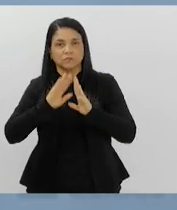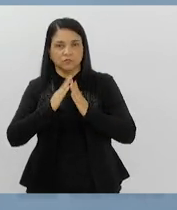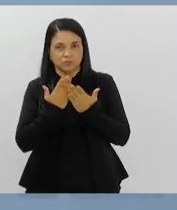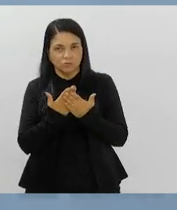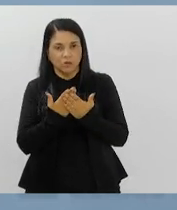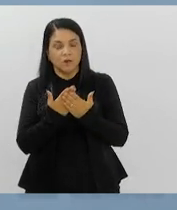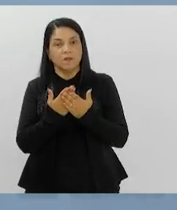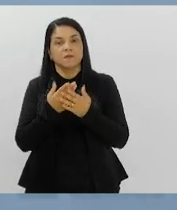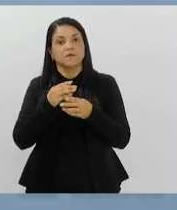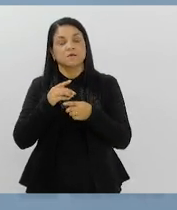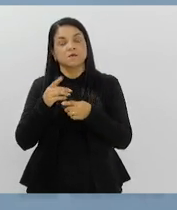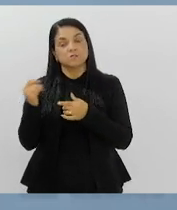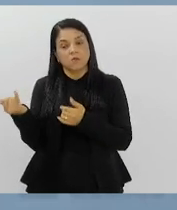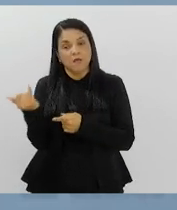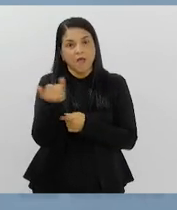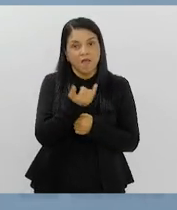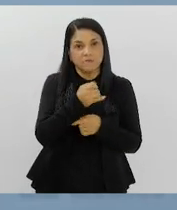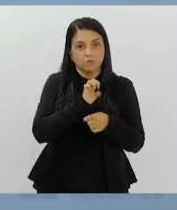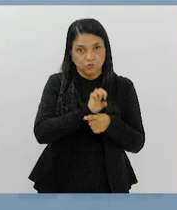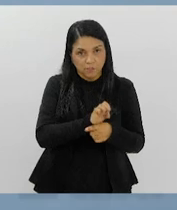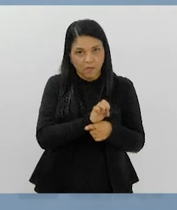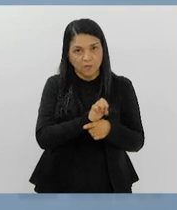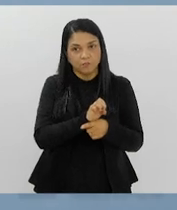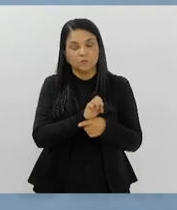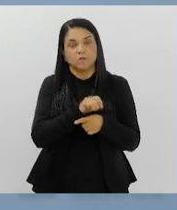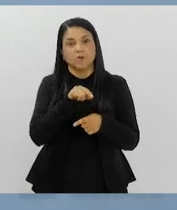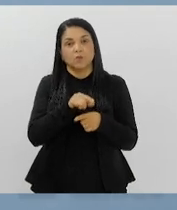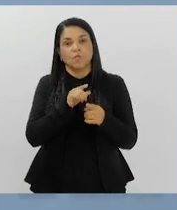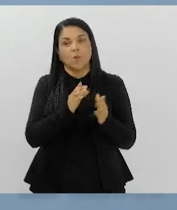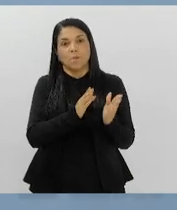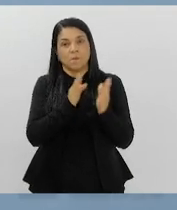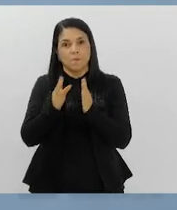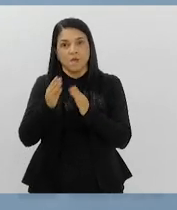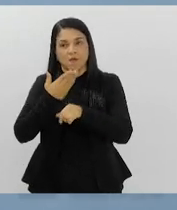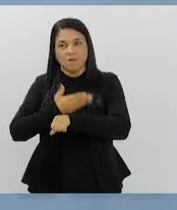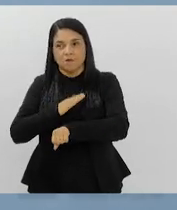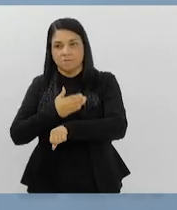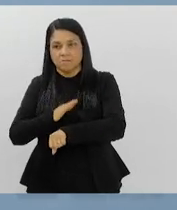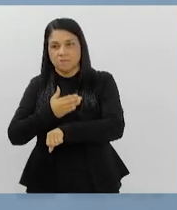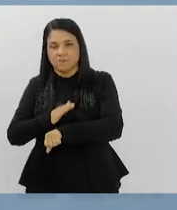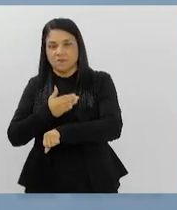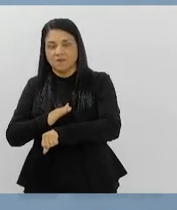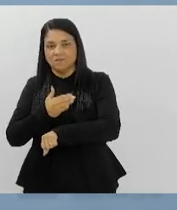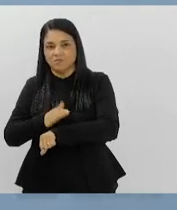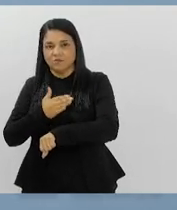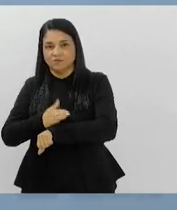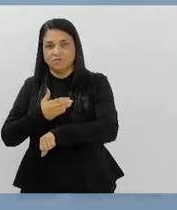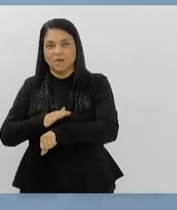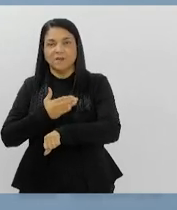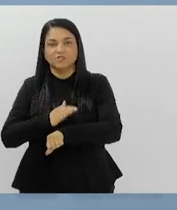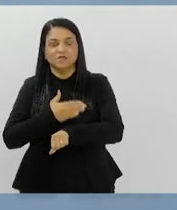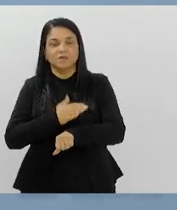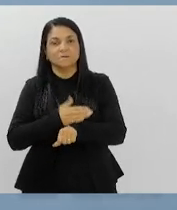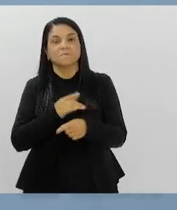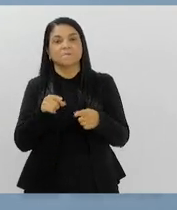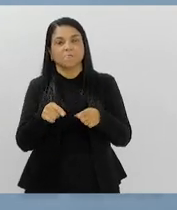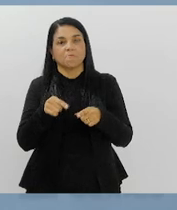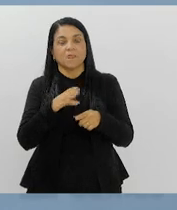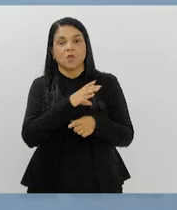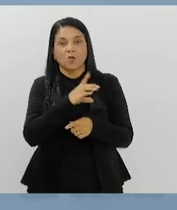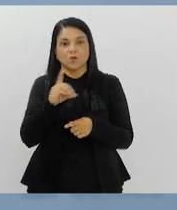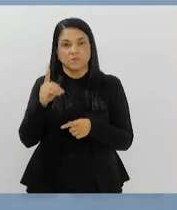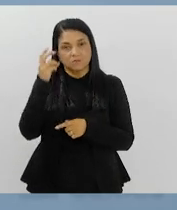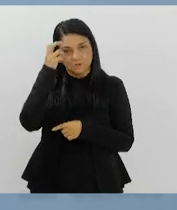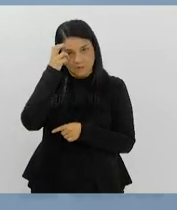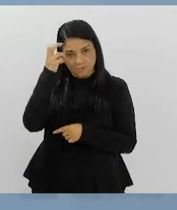isso para o Estado. Que, por sua vez, tem uma outra parte prática, que é a Agência Central de Inteligência do Estado, que ela coordena com as outras agências de inteligência